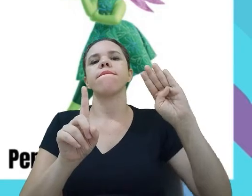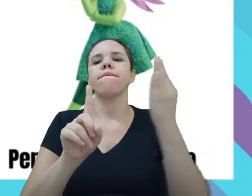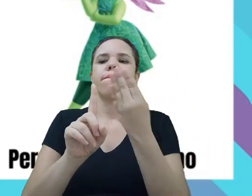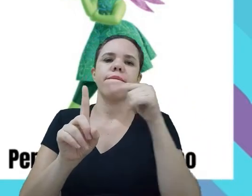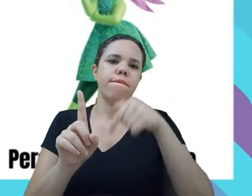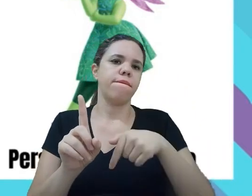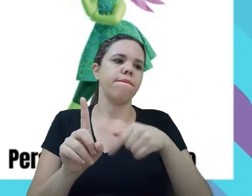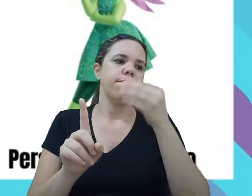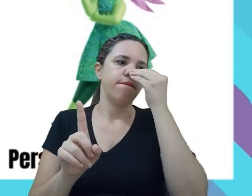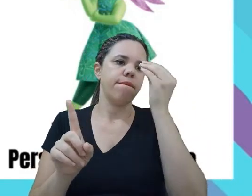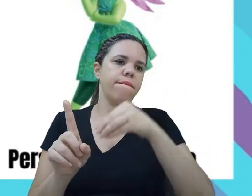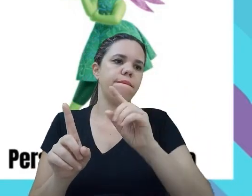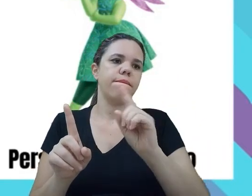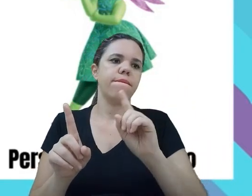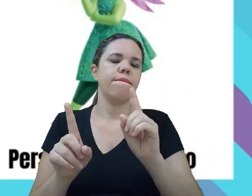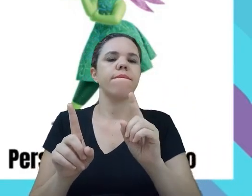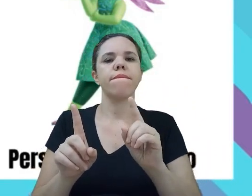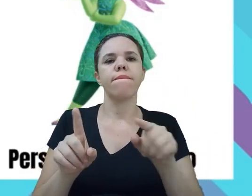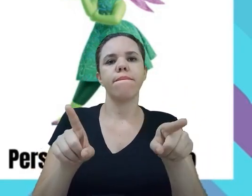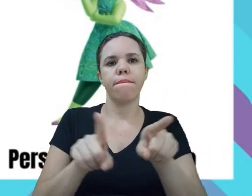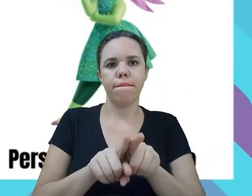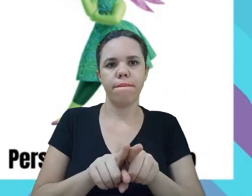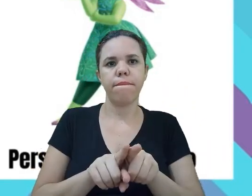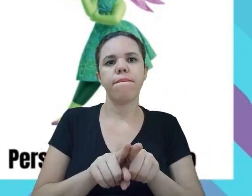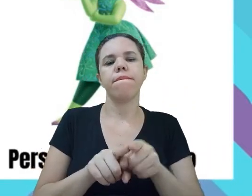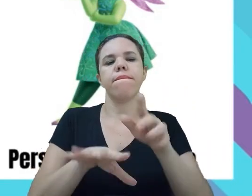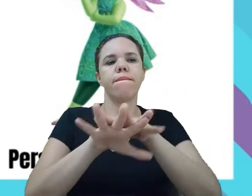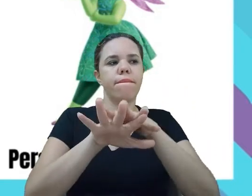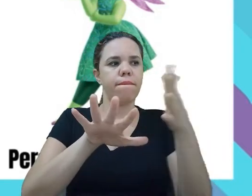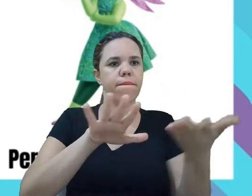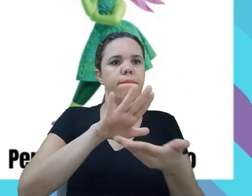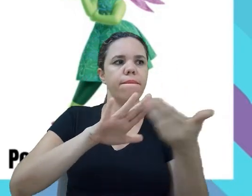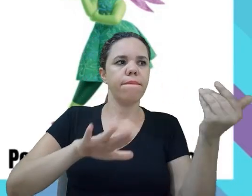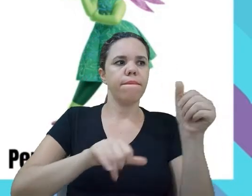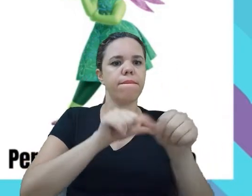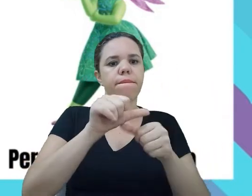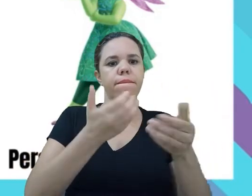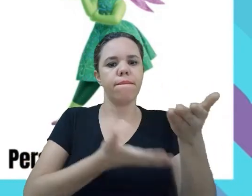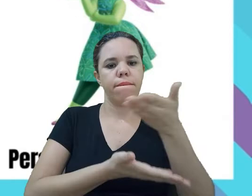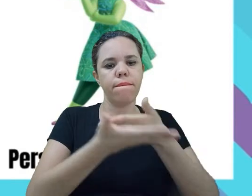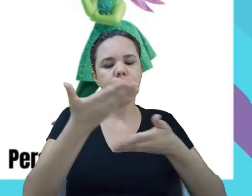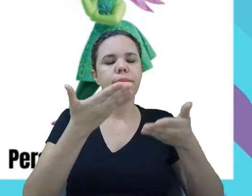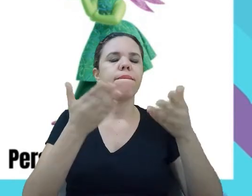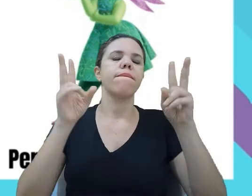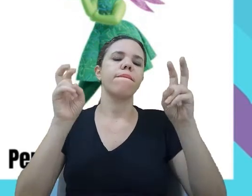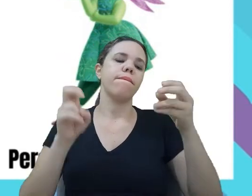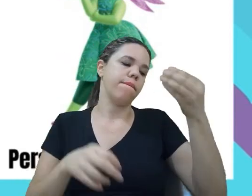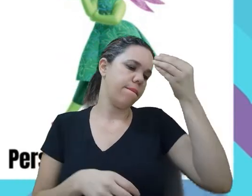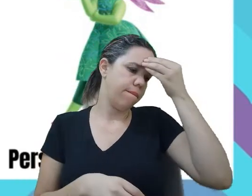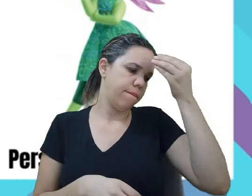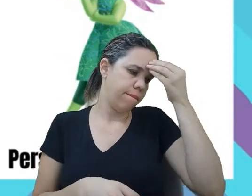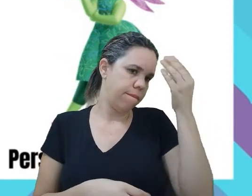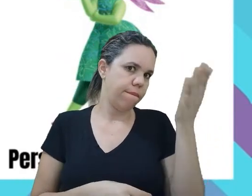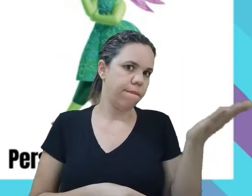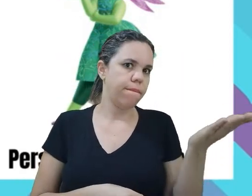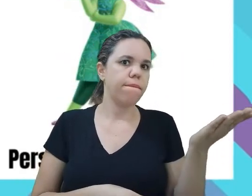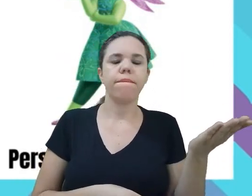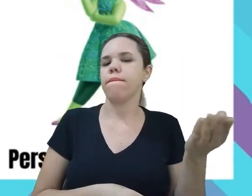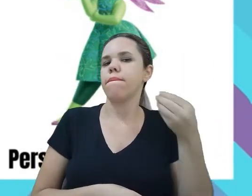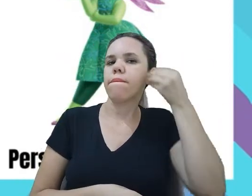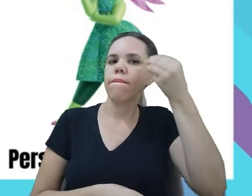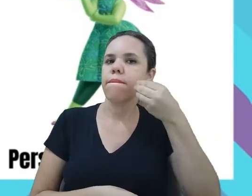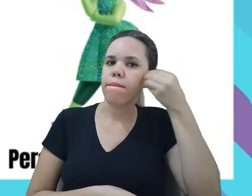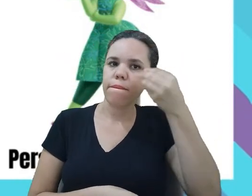mestrado, as estruturas de caráter classificadas como rígidas envolvem as denominadas estruturas